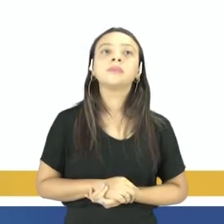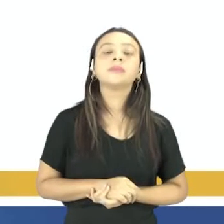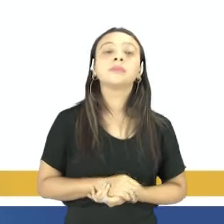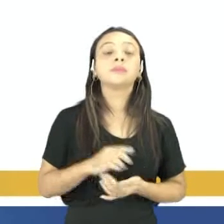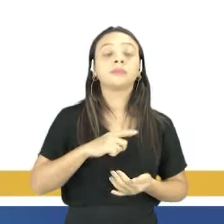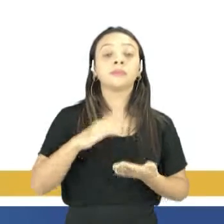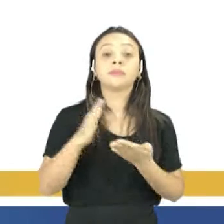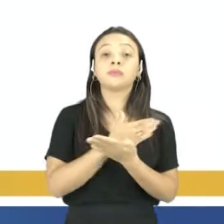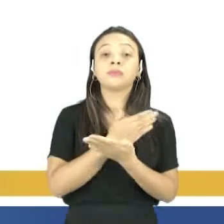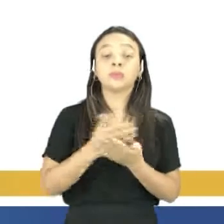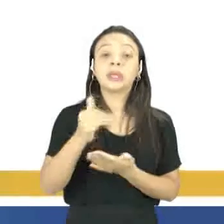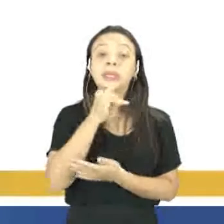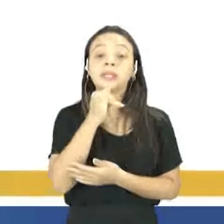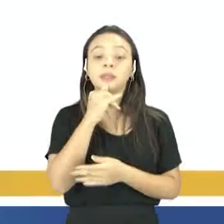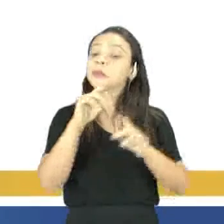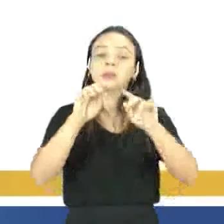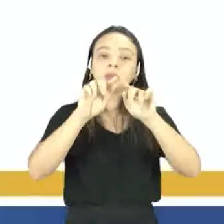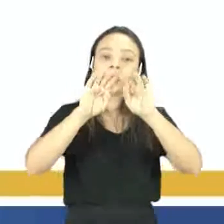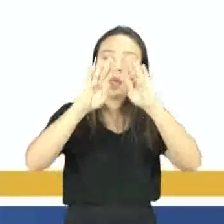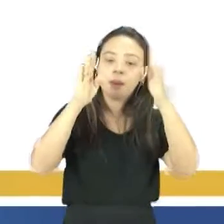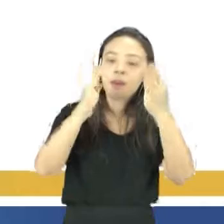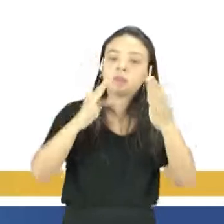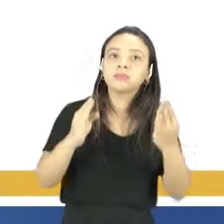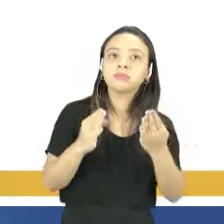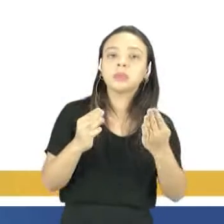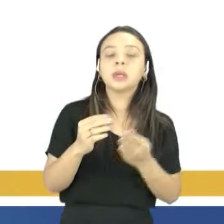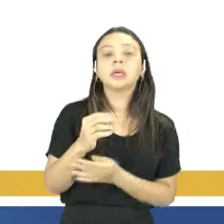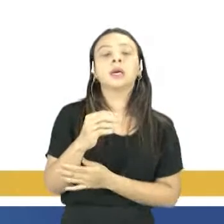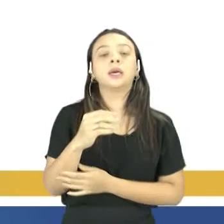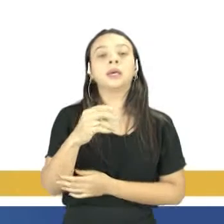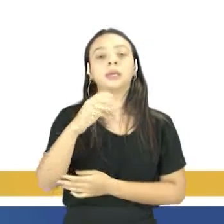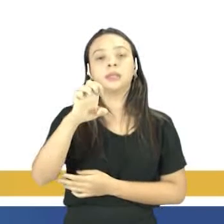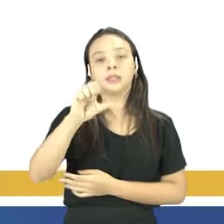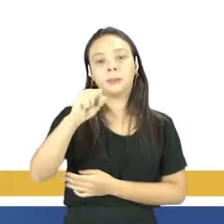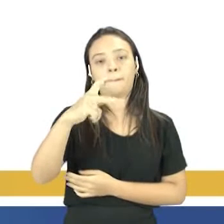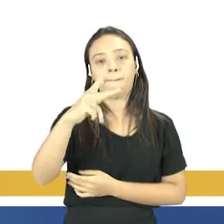exemplos de figuras espaciais tridimensionais que são poliedros. Aqui, por